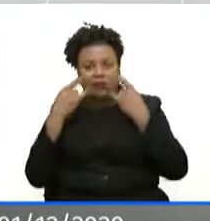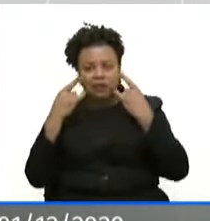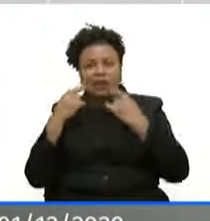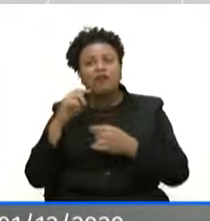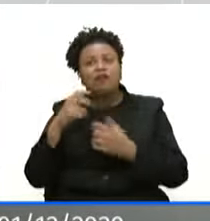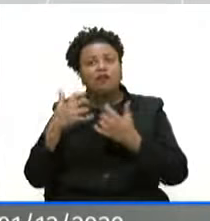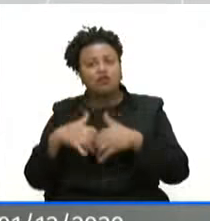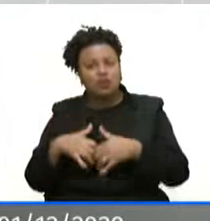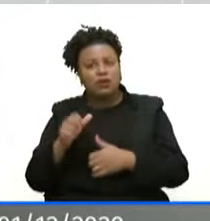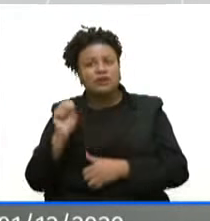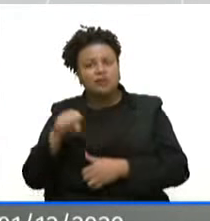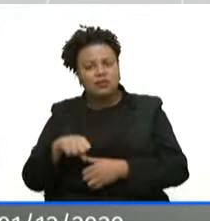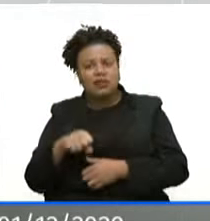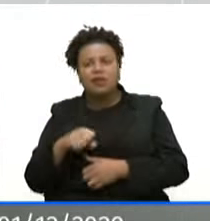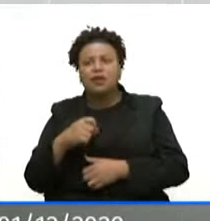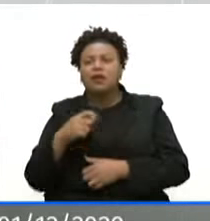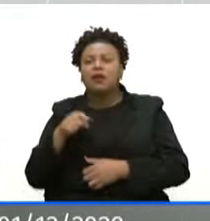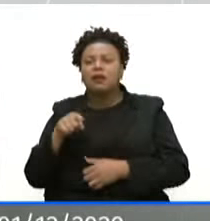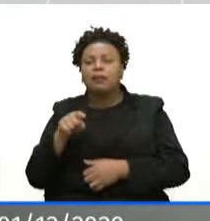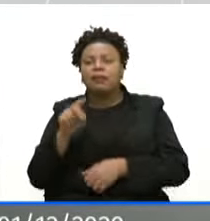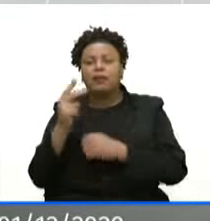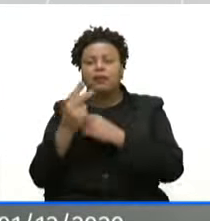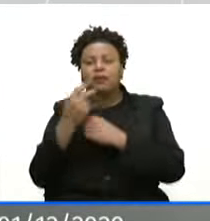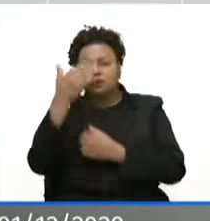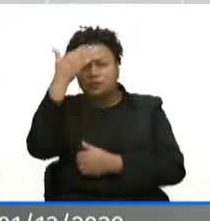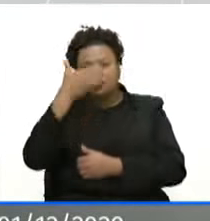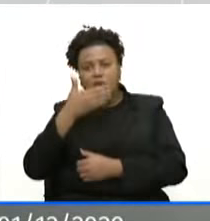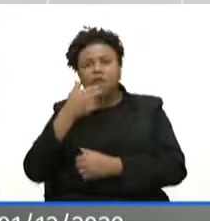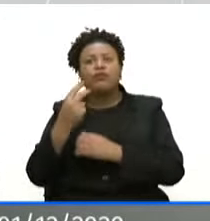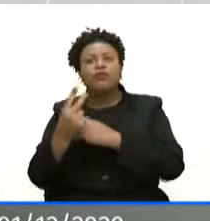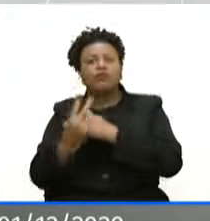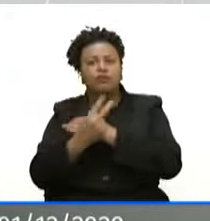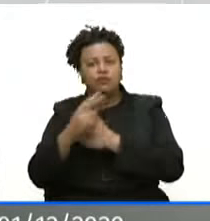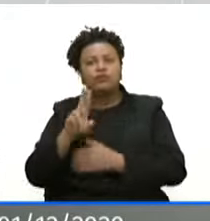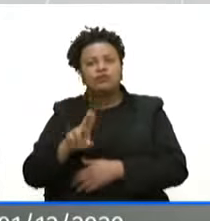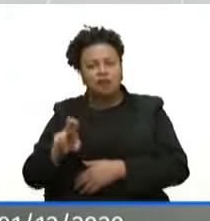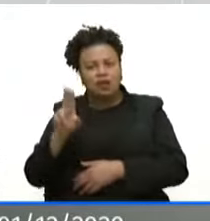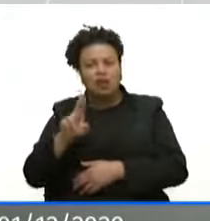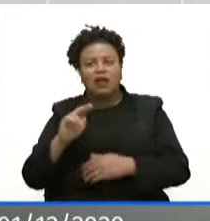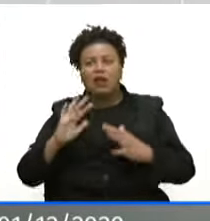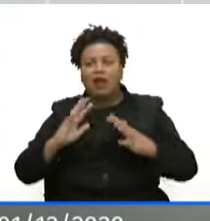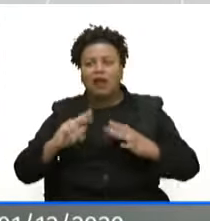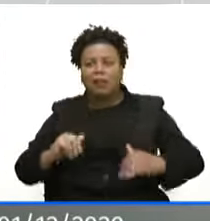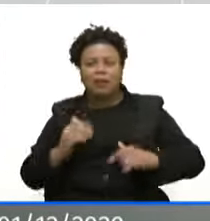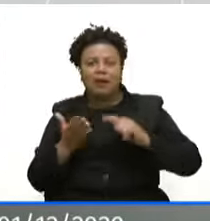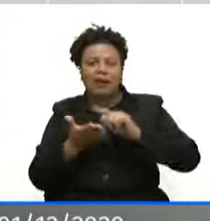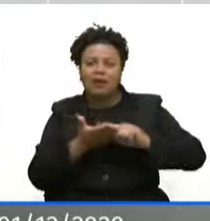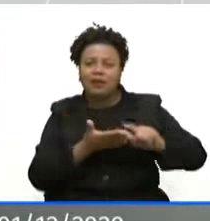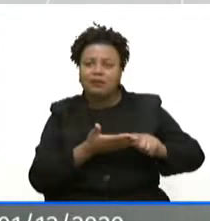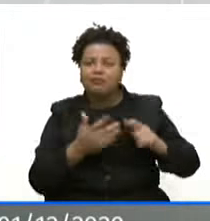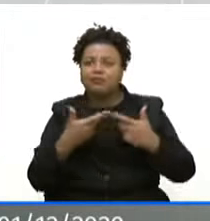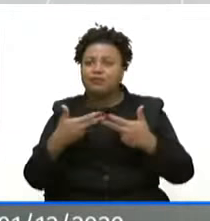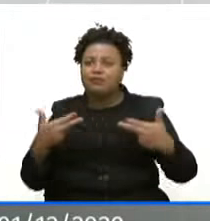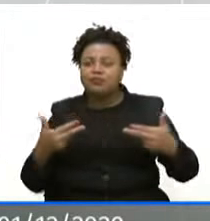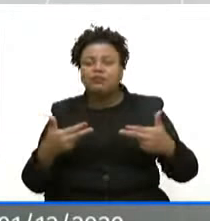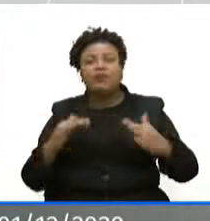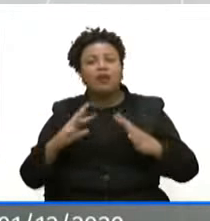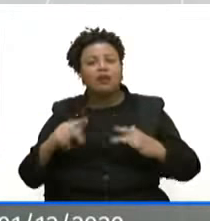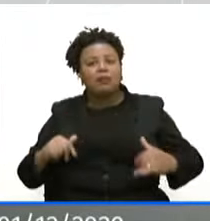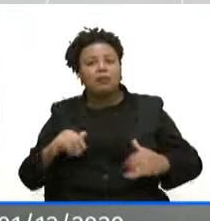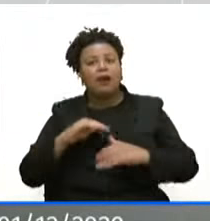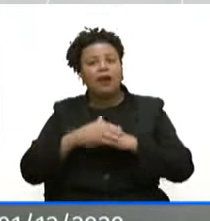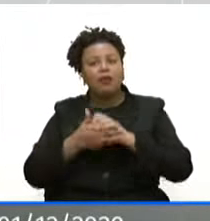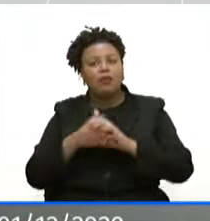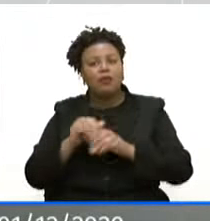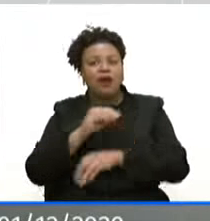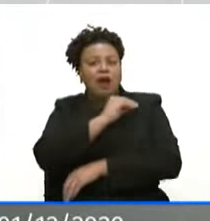que a máscara funciona, que aquele proteção facial funciona, a limpeza, né, que se faz, a higienização com